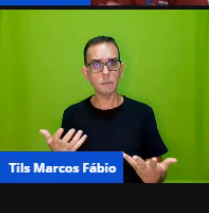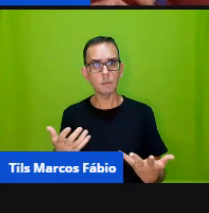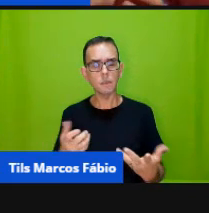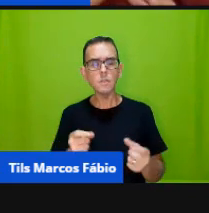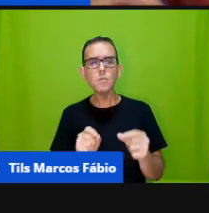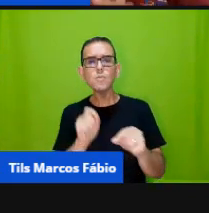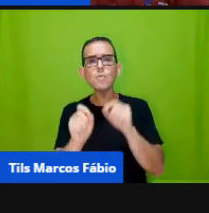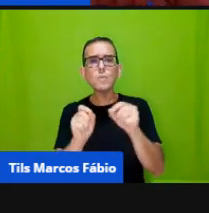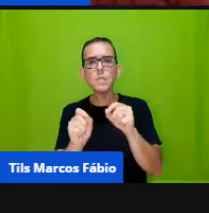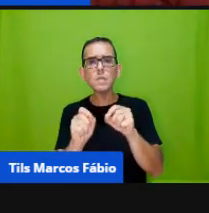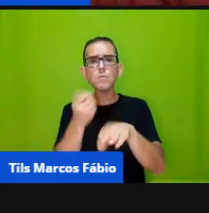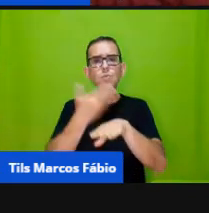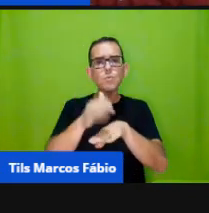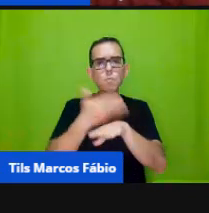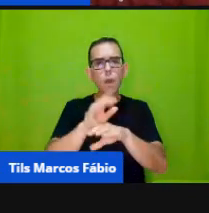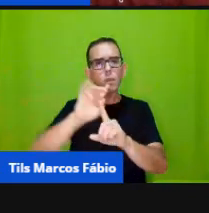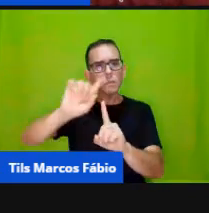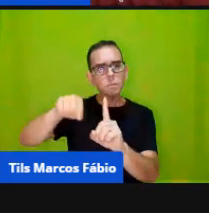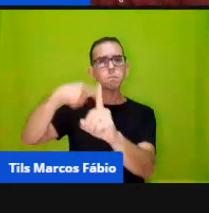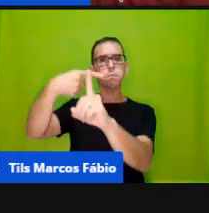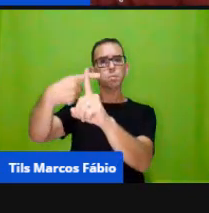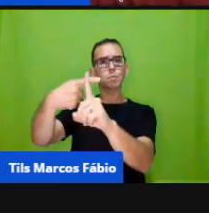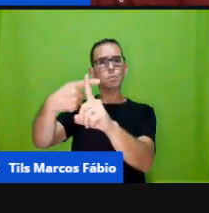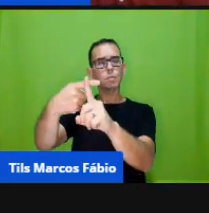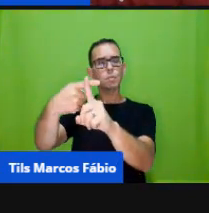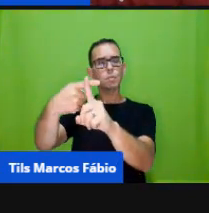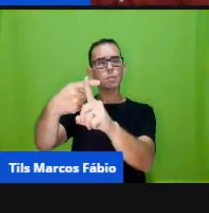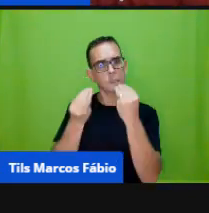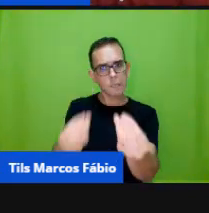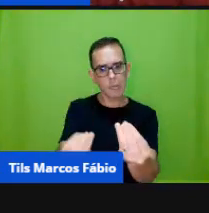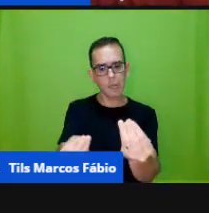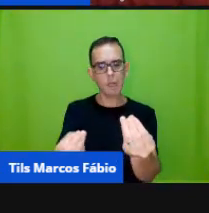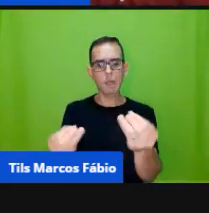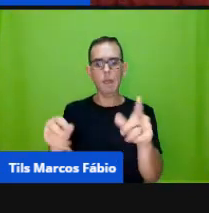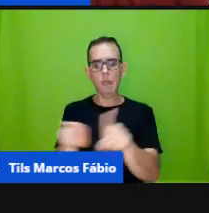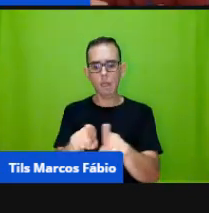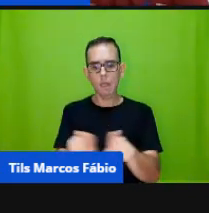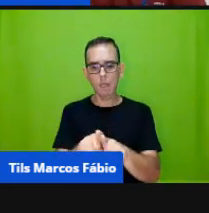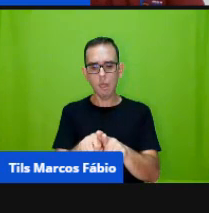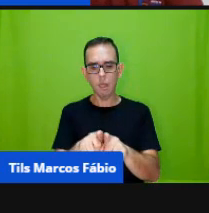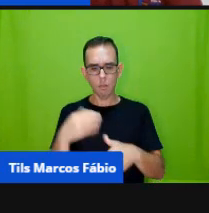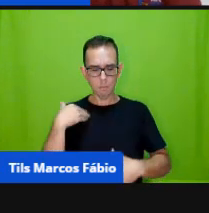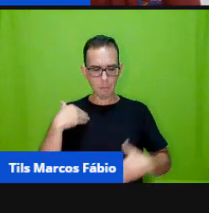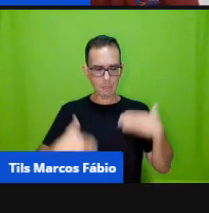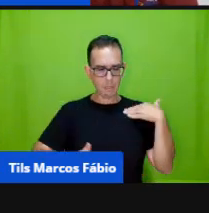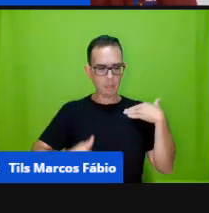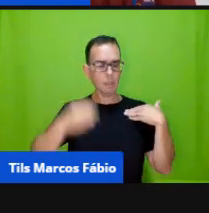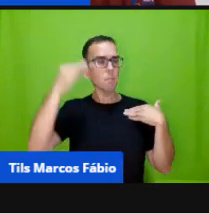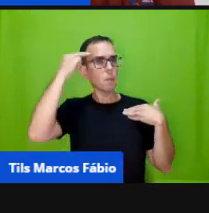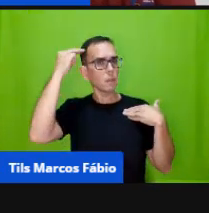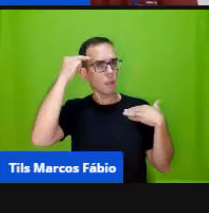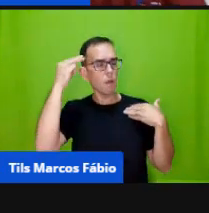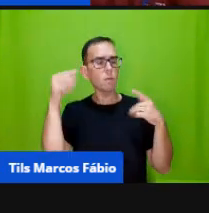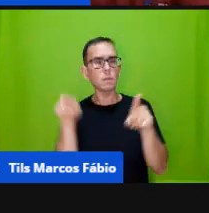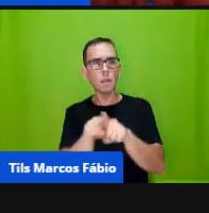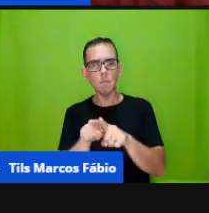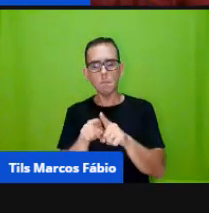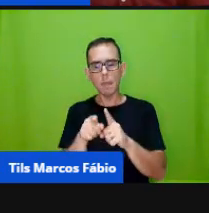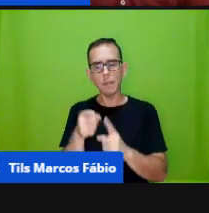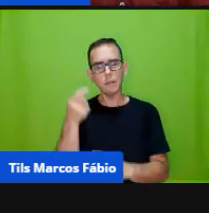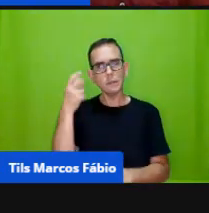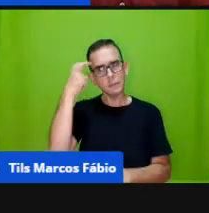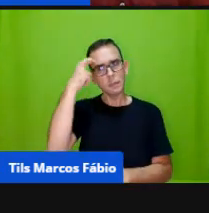esporte propõe, além da questão física, mental,